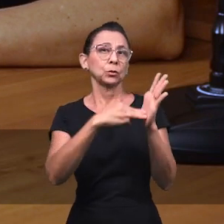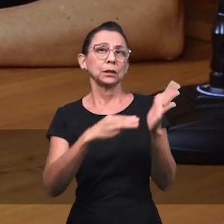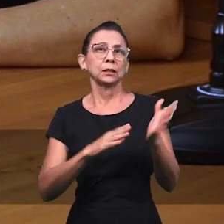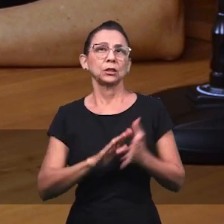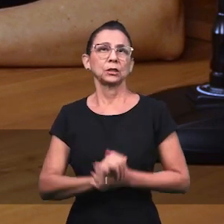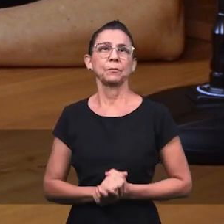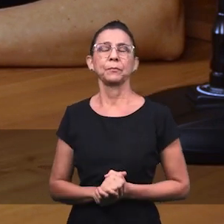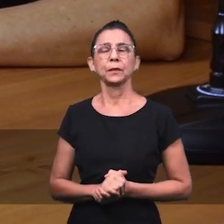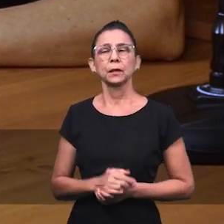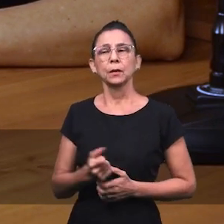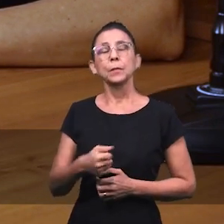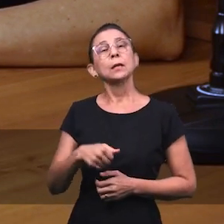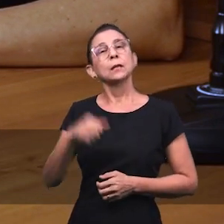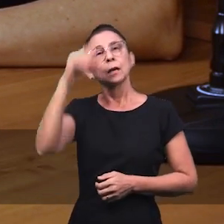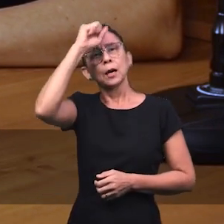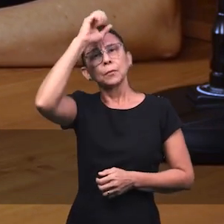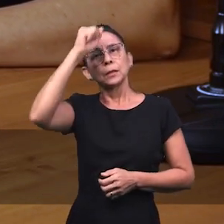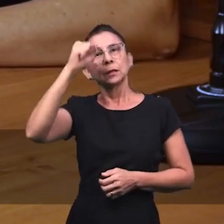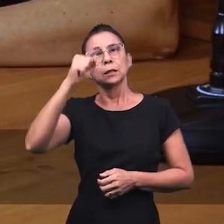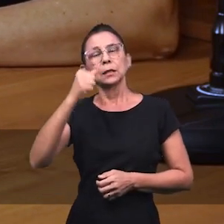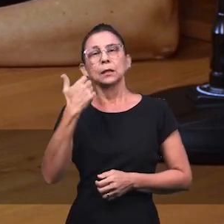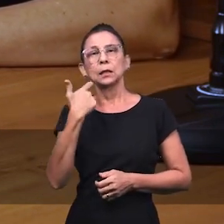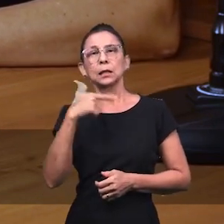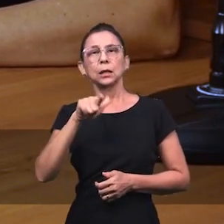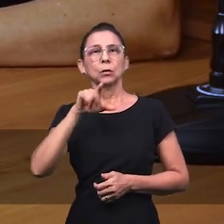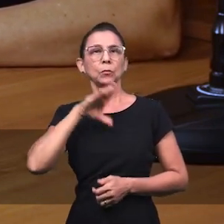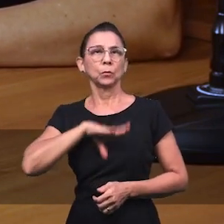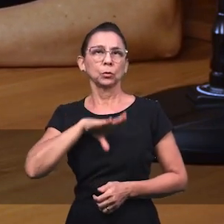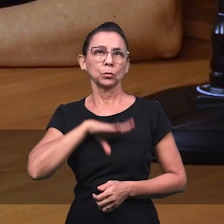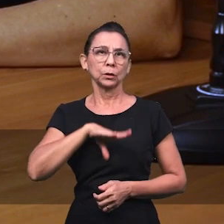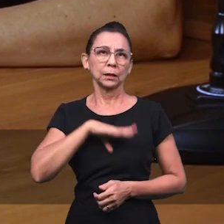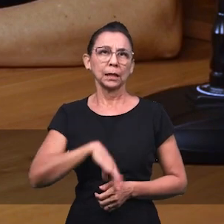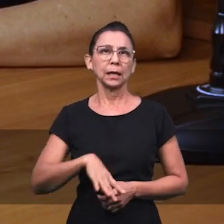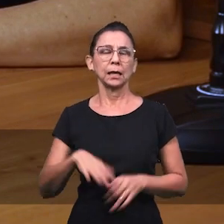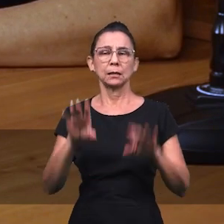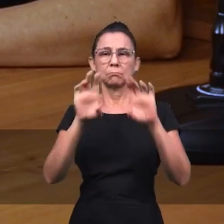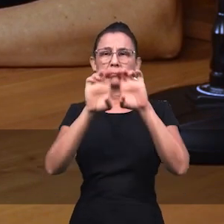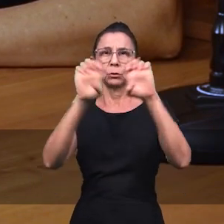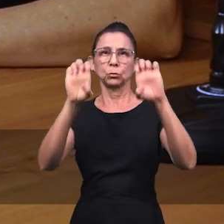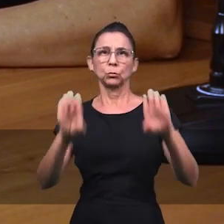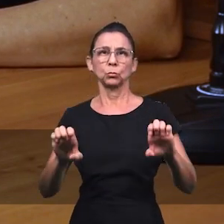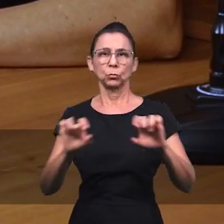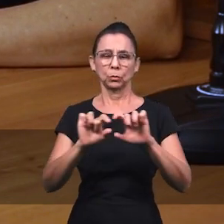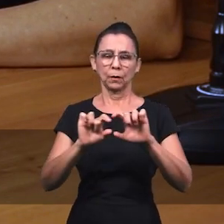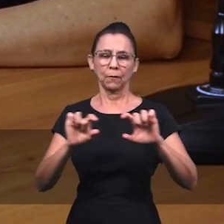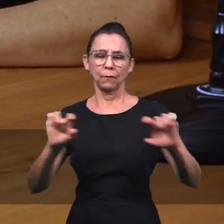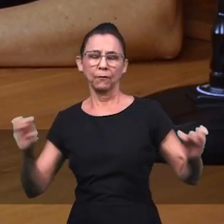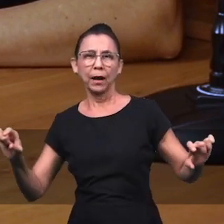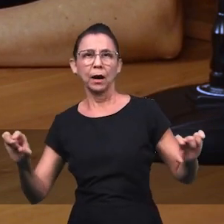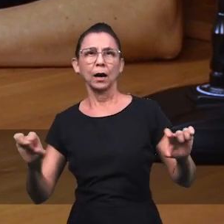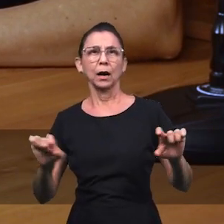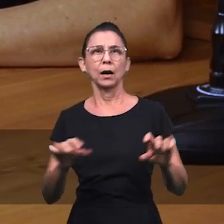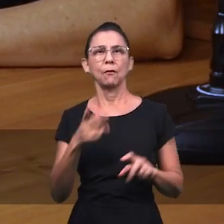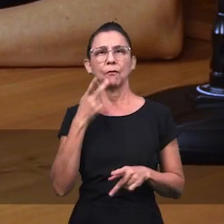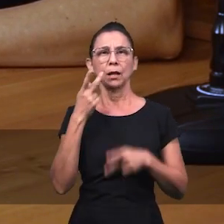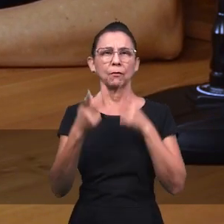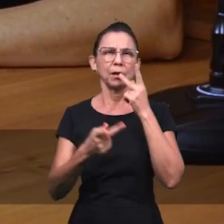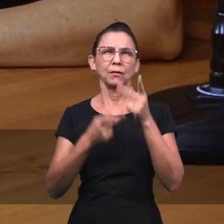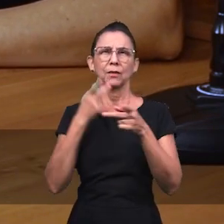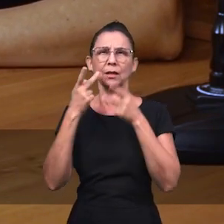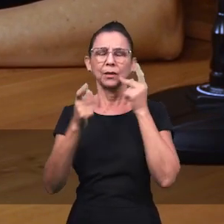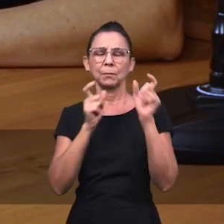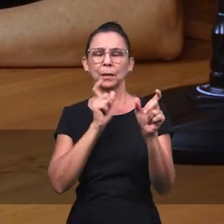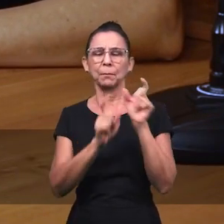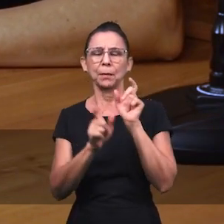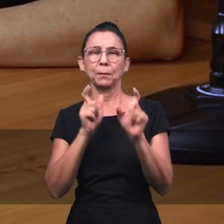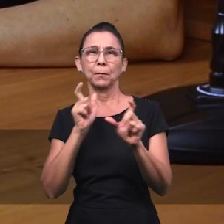a português, como estruturar as frases, e falando, e vai